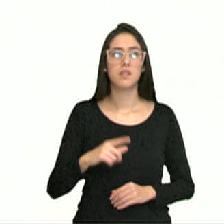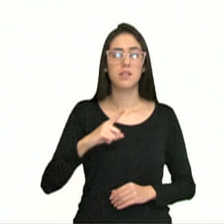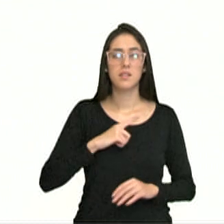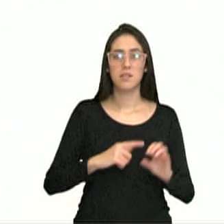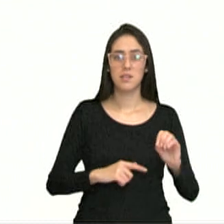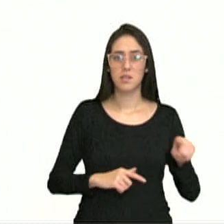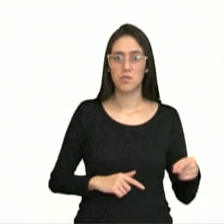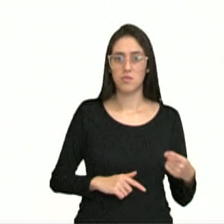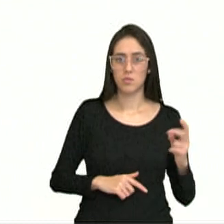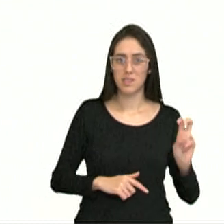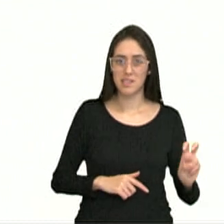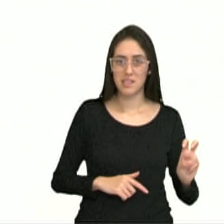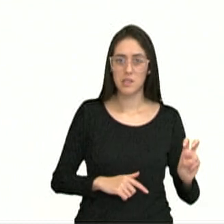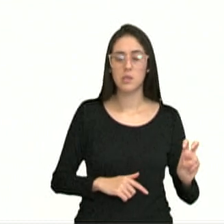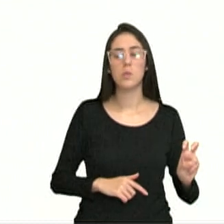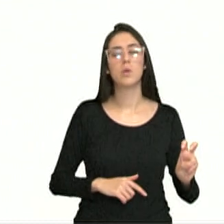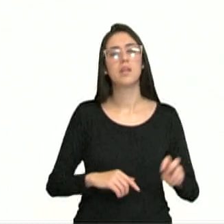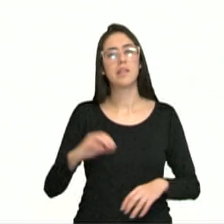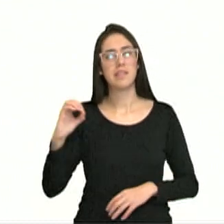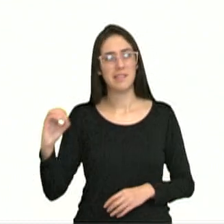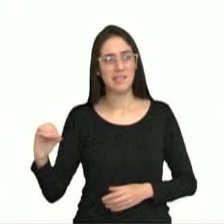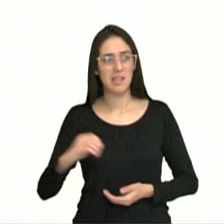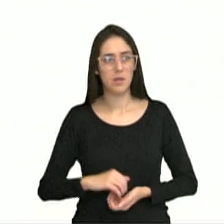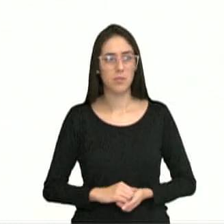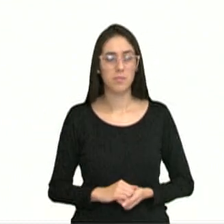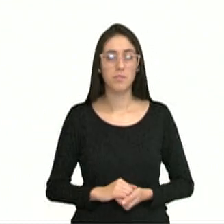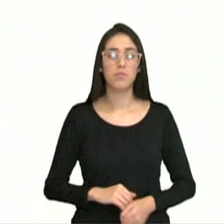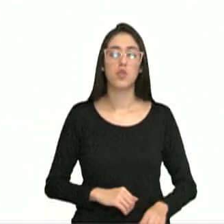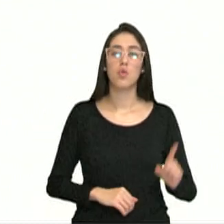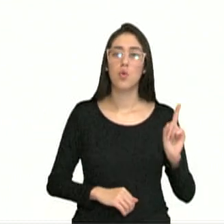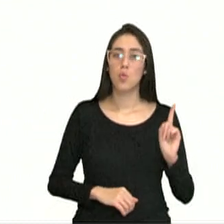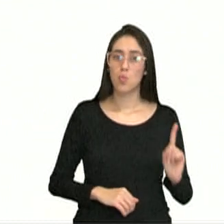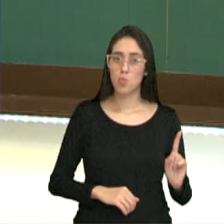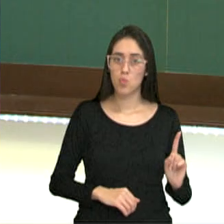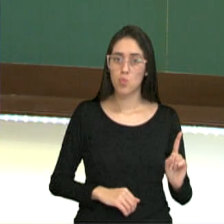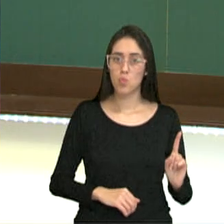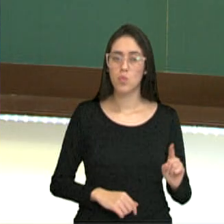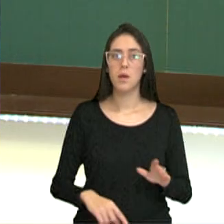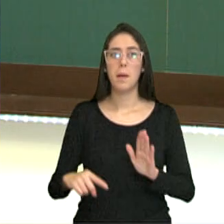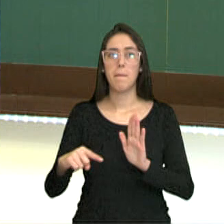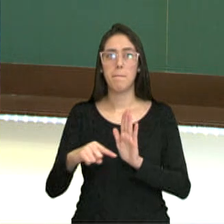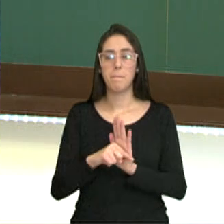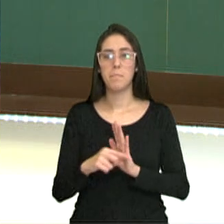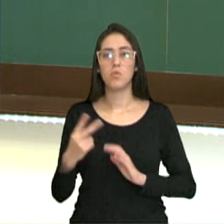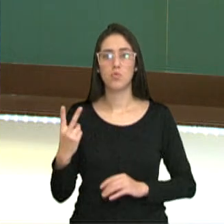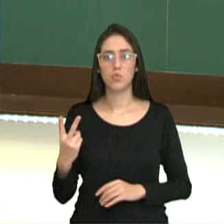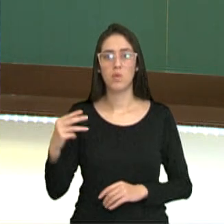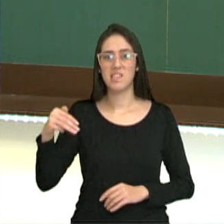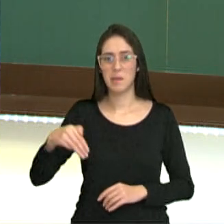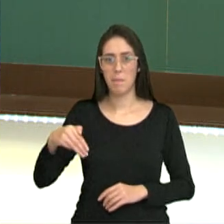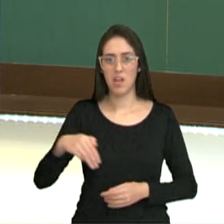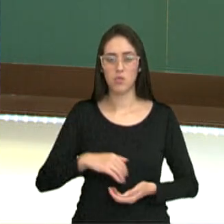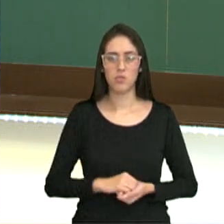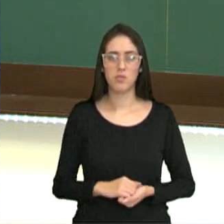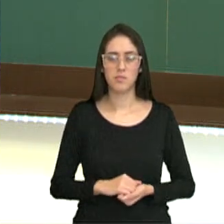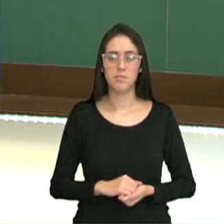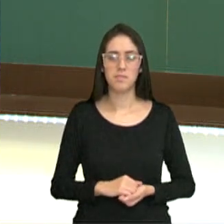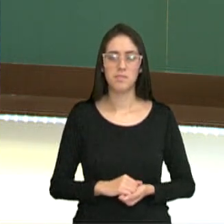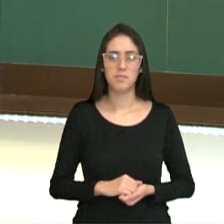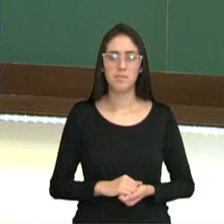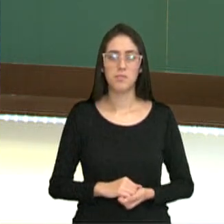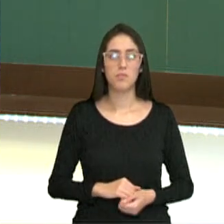ter 0, para o tempo 1 eu vou ter menos 2 metros, para o